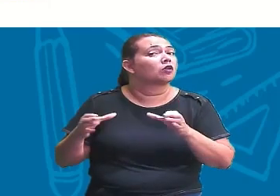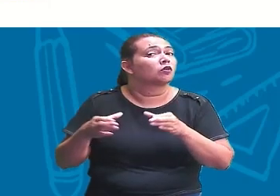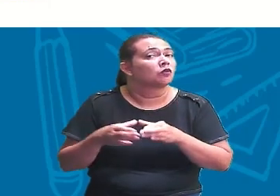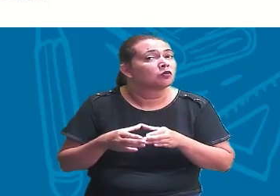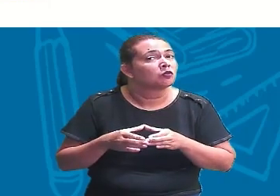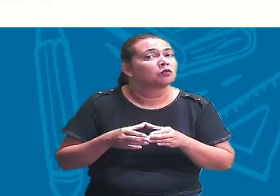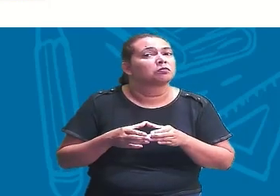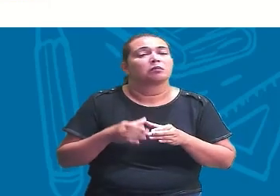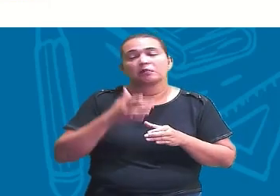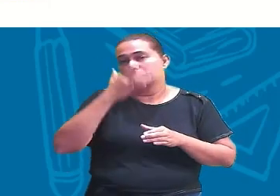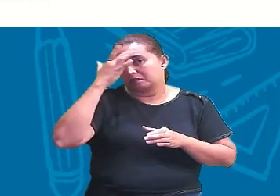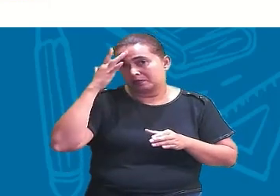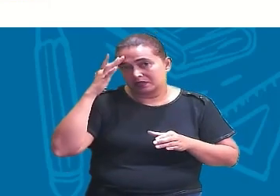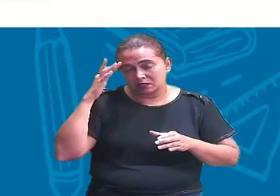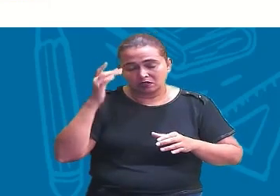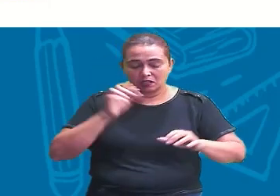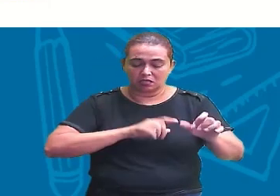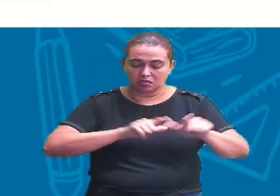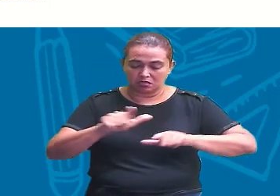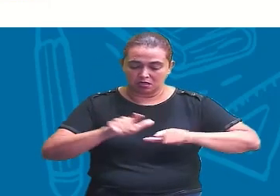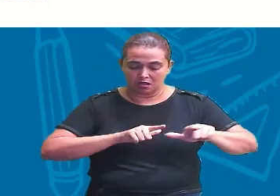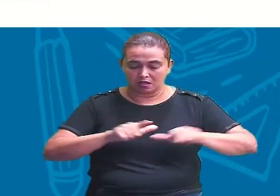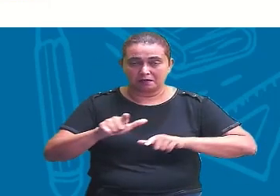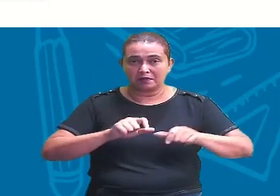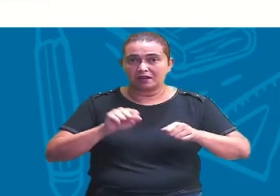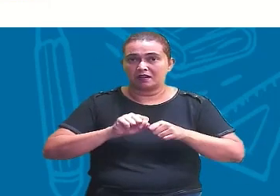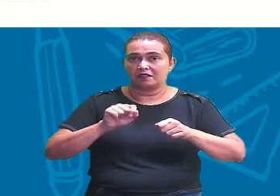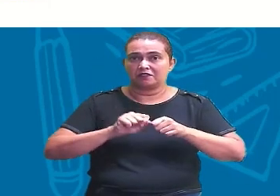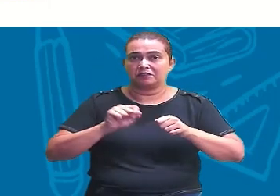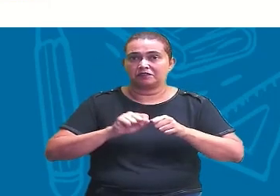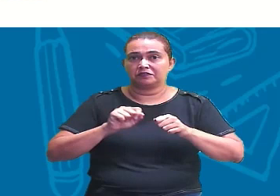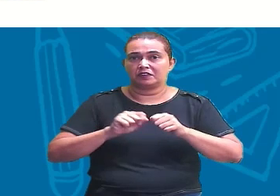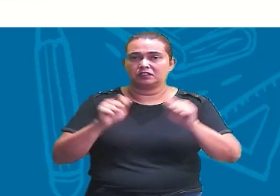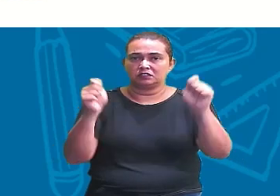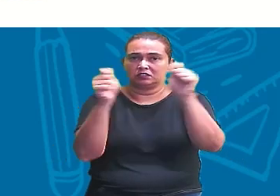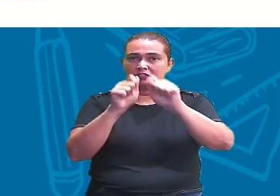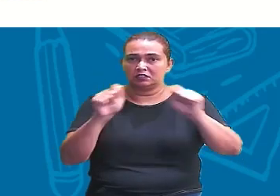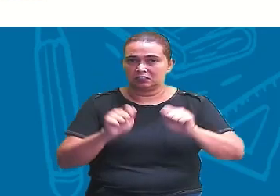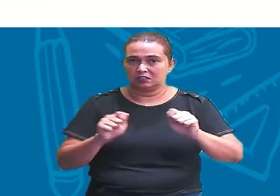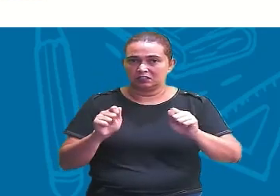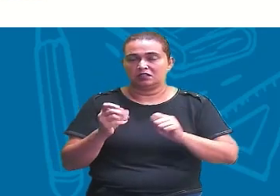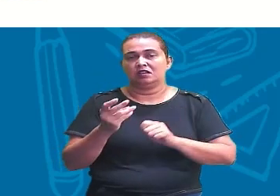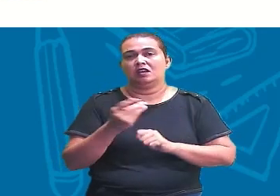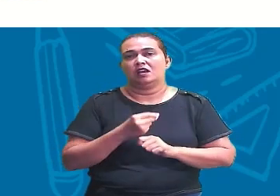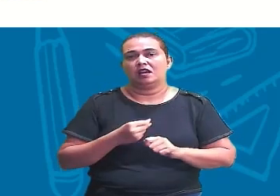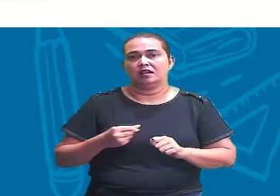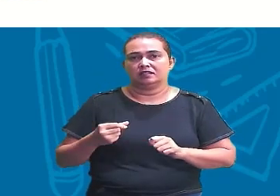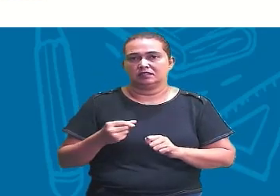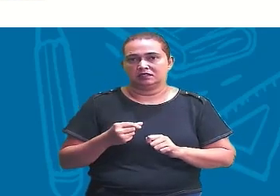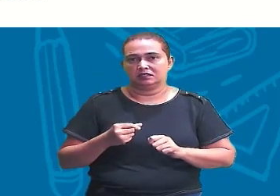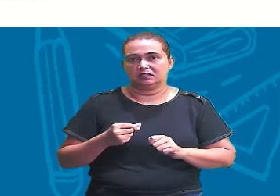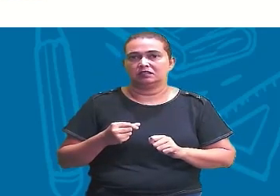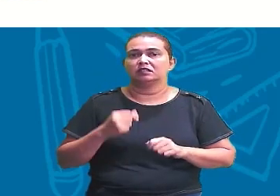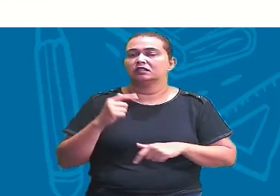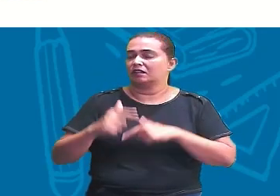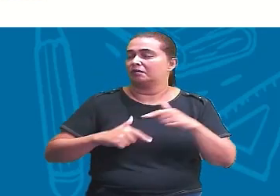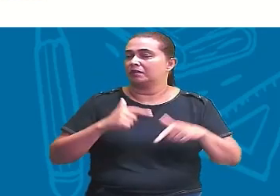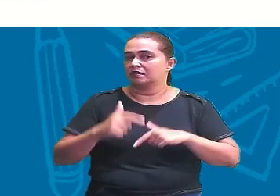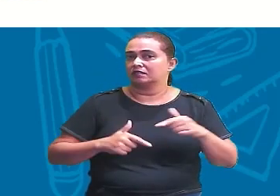trabalhadores e até pequenos proprietários que viviam nos arredores de Paris. Paris era a capital da França,